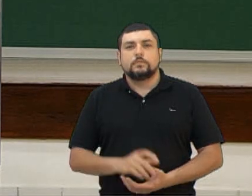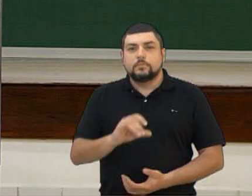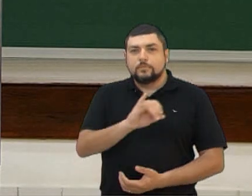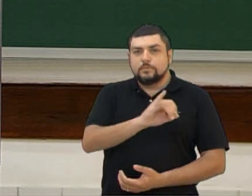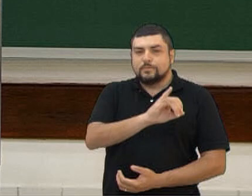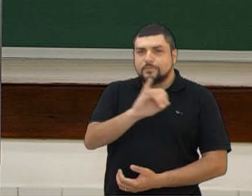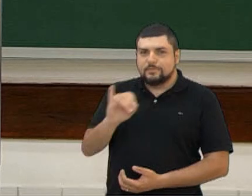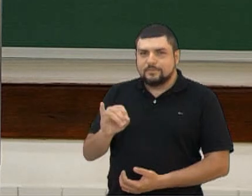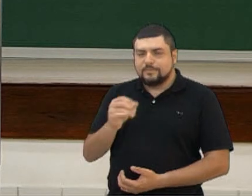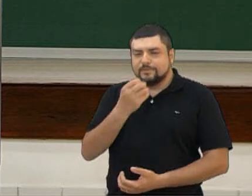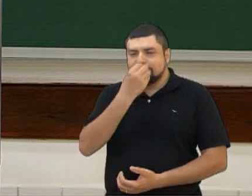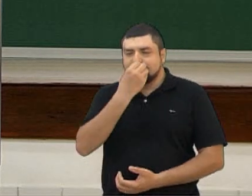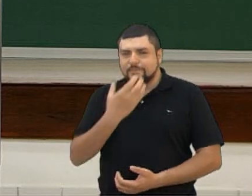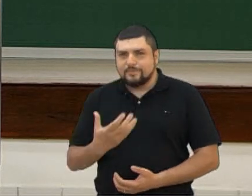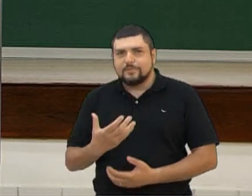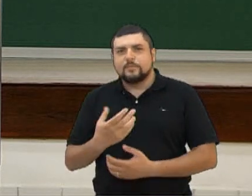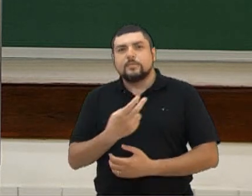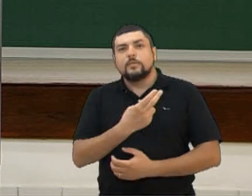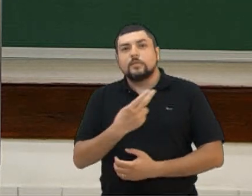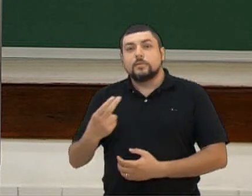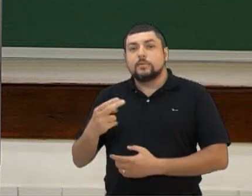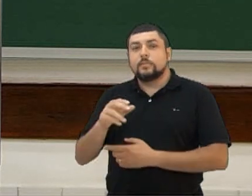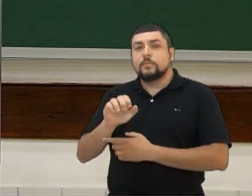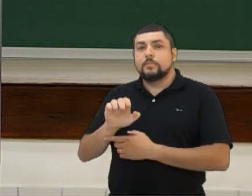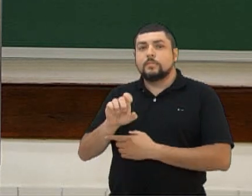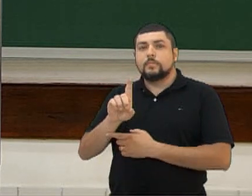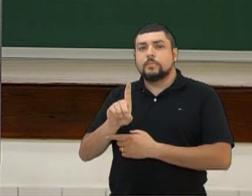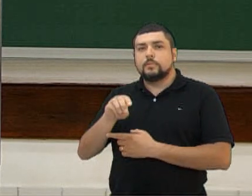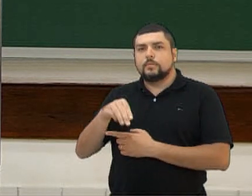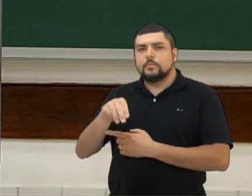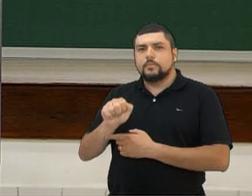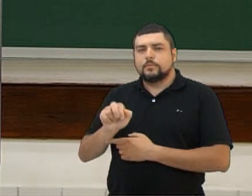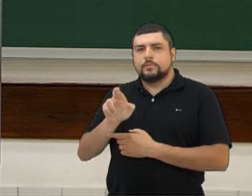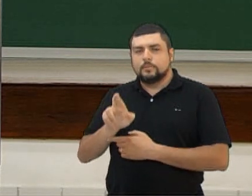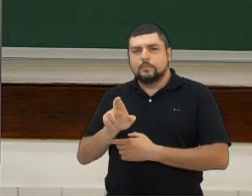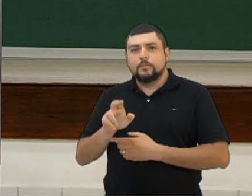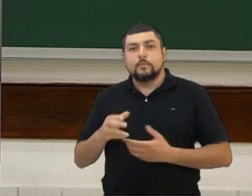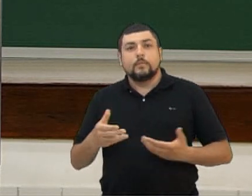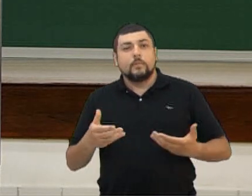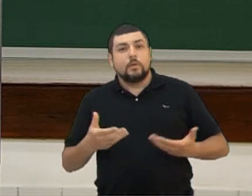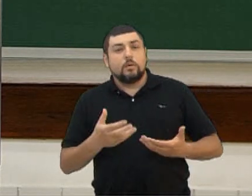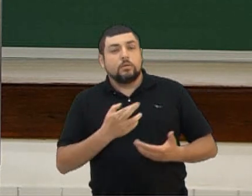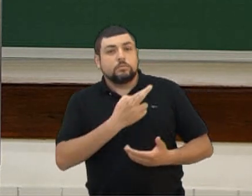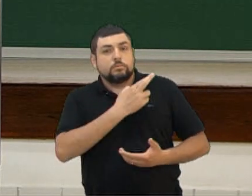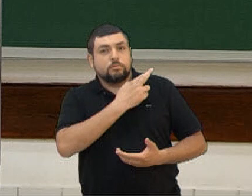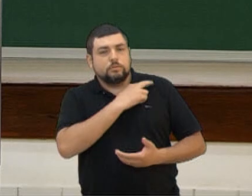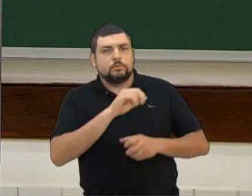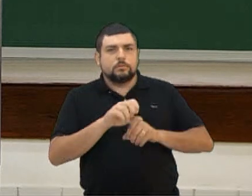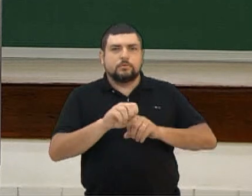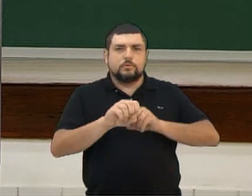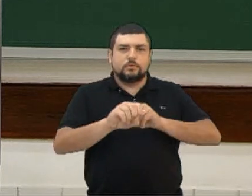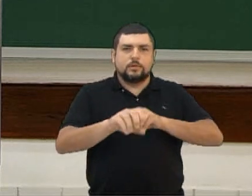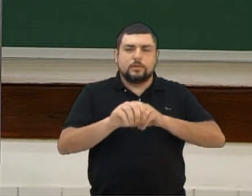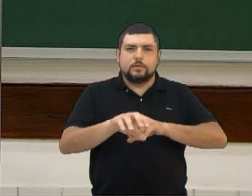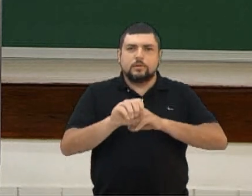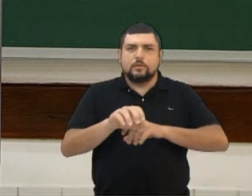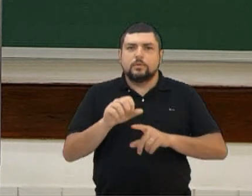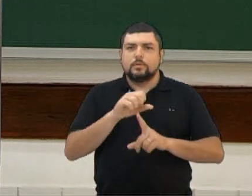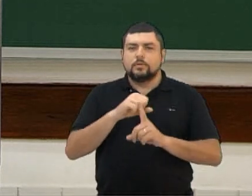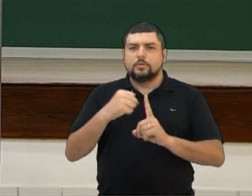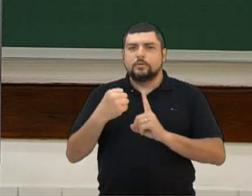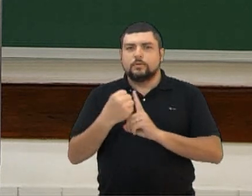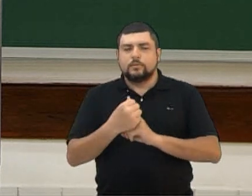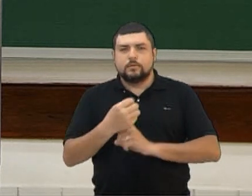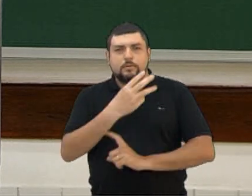Olá, alunos. Aqui é a professora Edmar, responsável agora pela disciplina de Sociologia no terceiro ano. E nós vamos